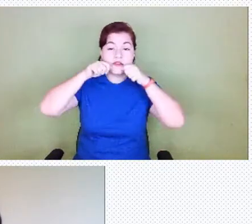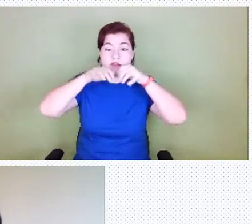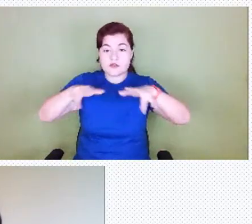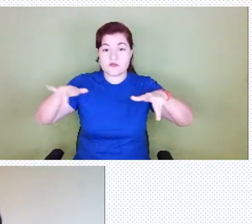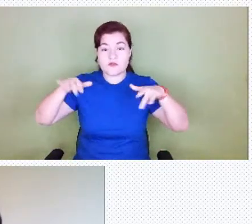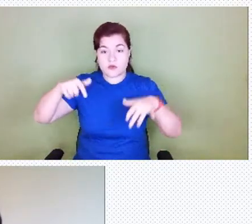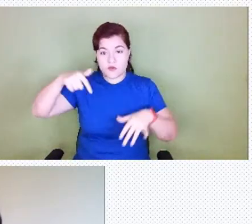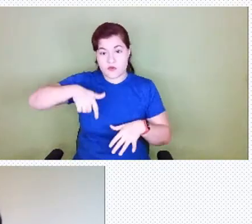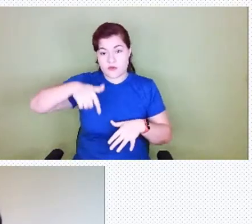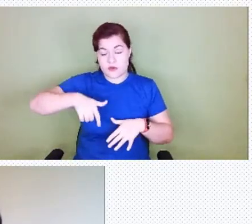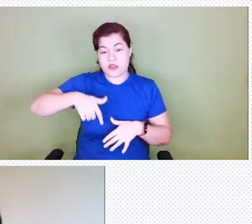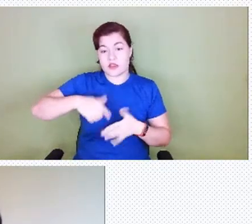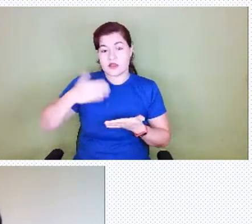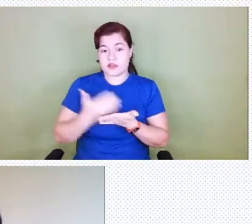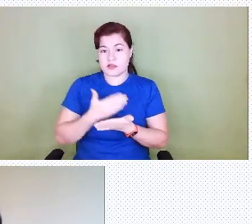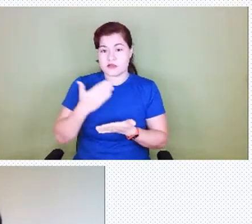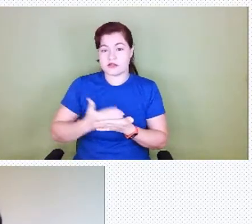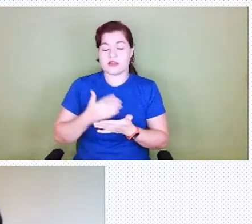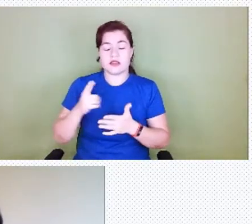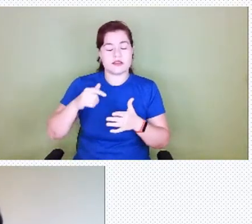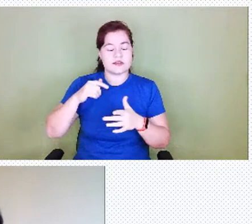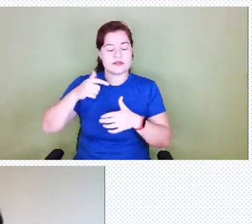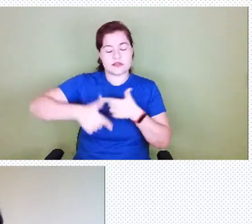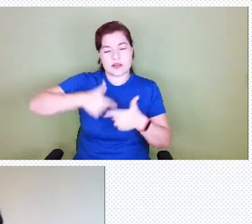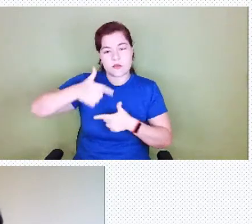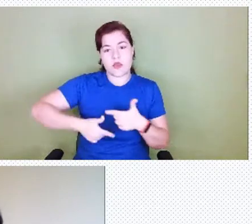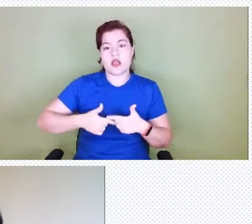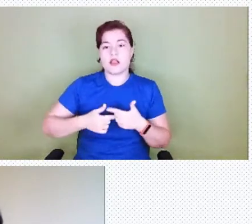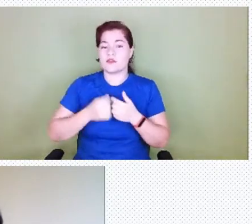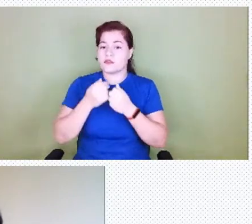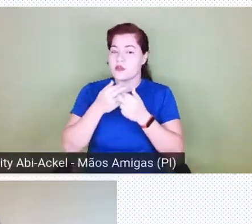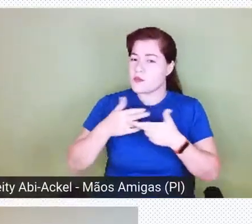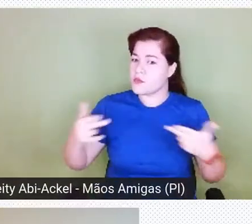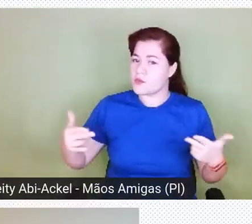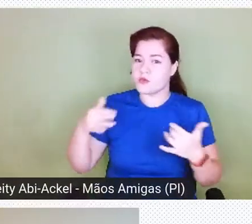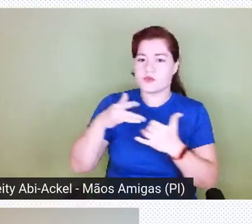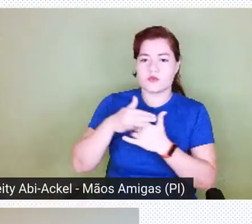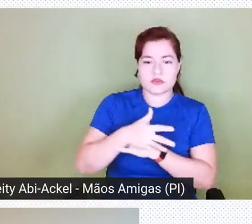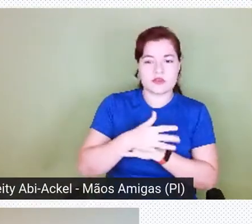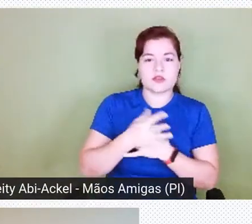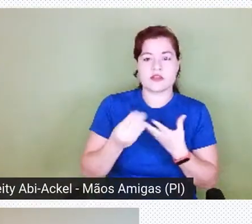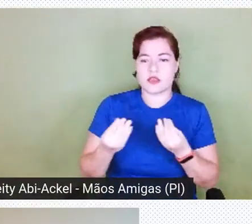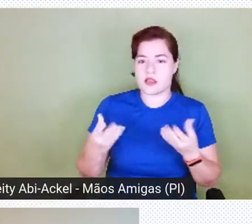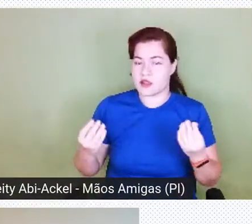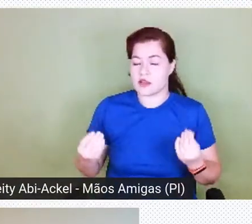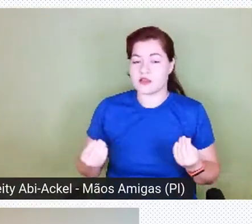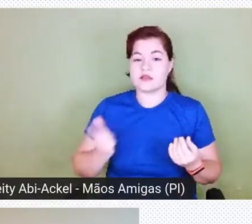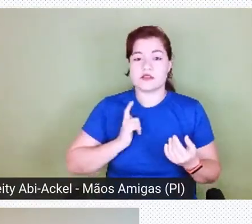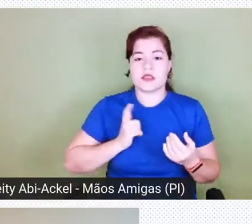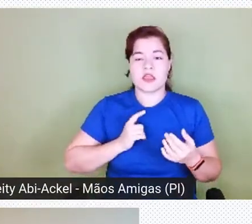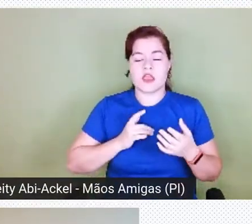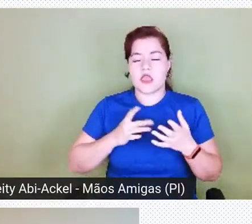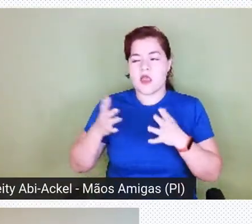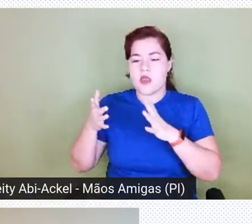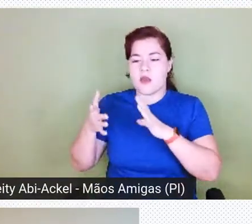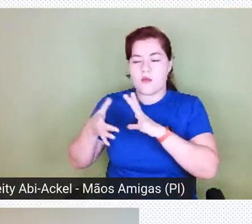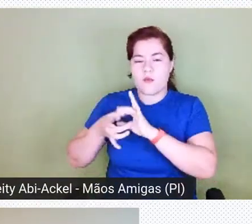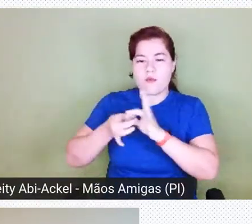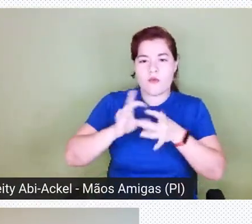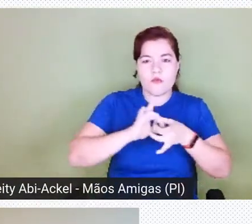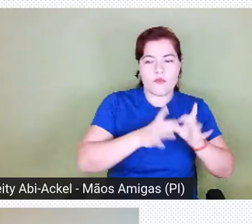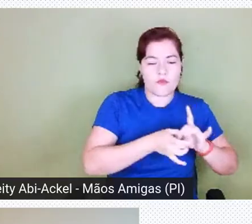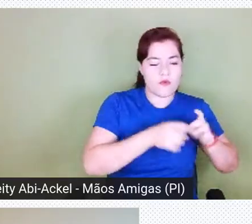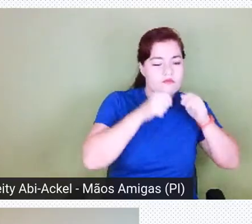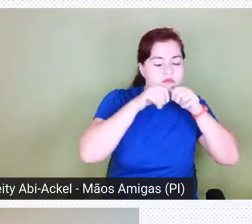trabalho, são muitos canais, que toda essa rede de divulgação do Evangelho, da